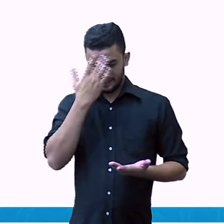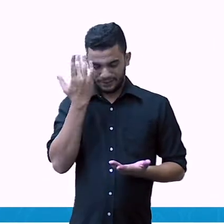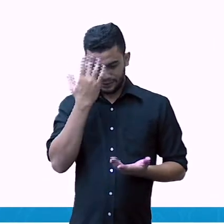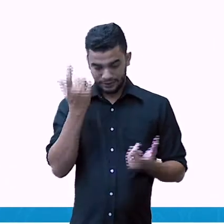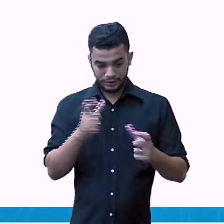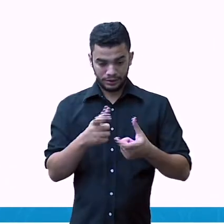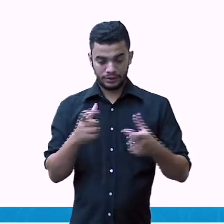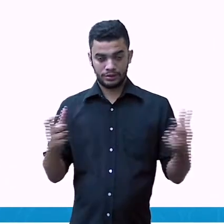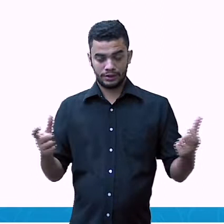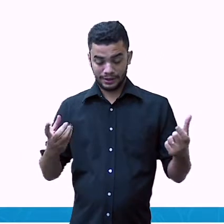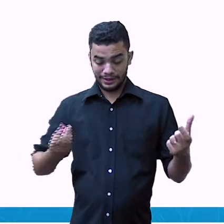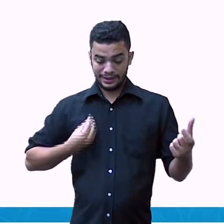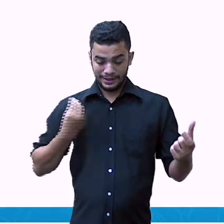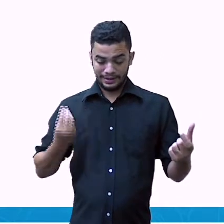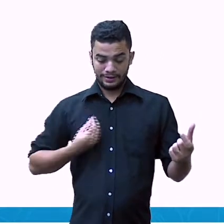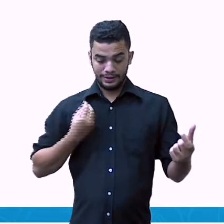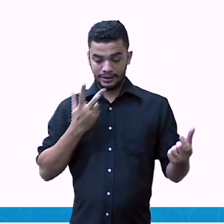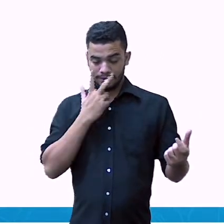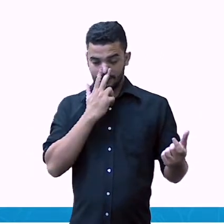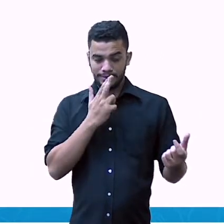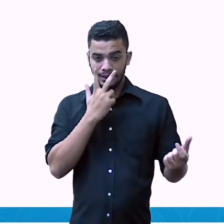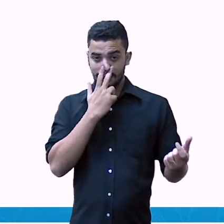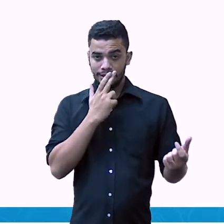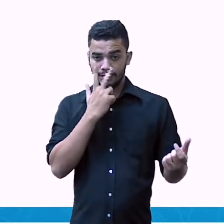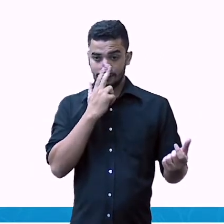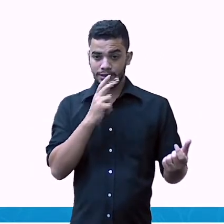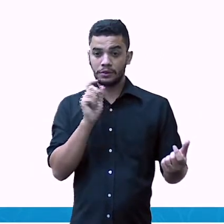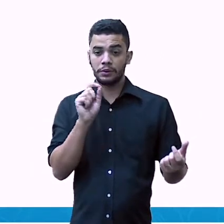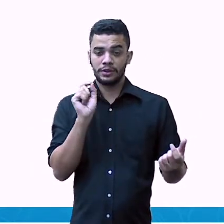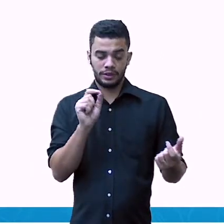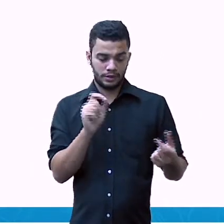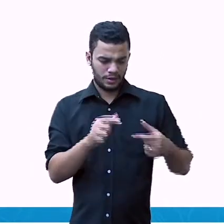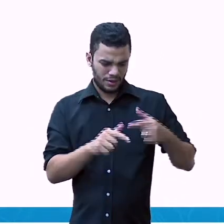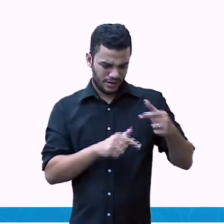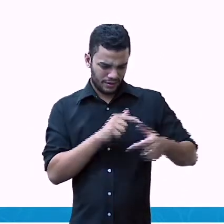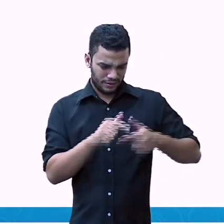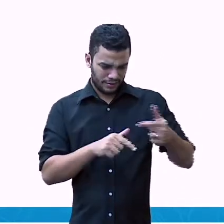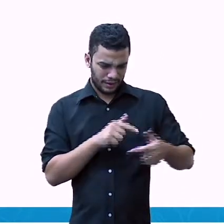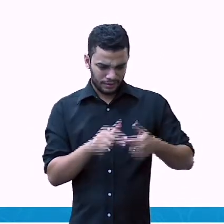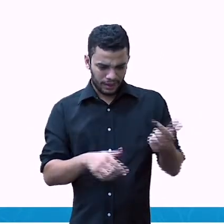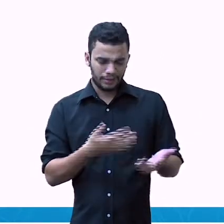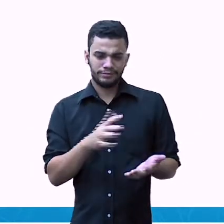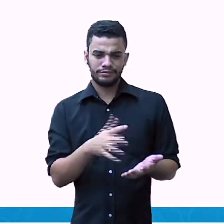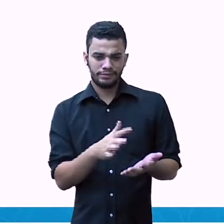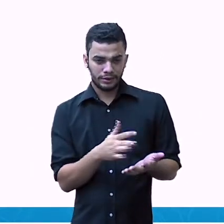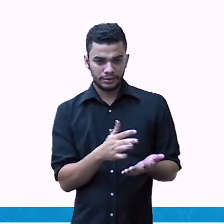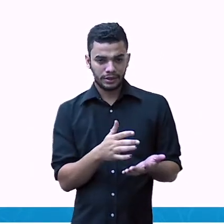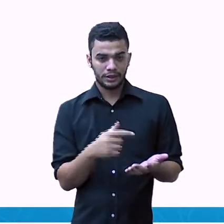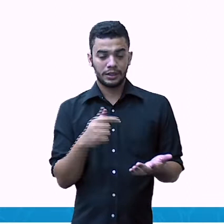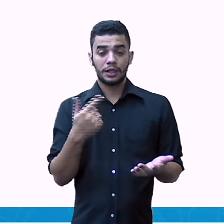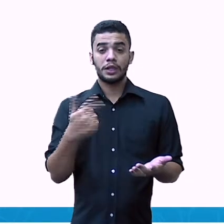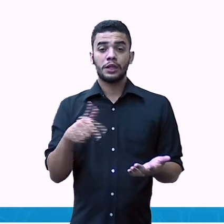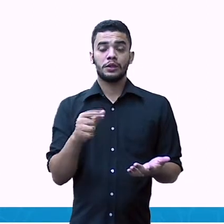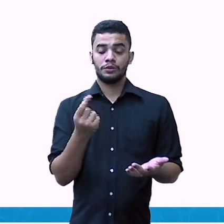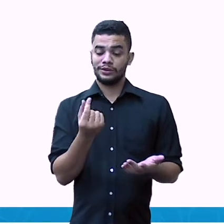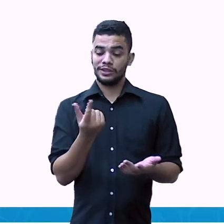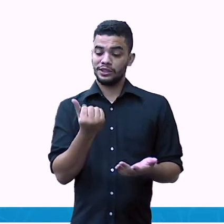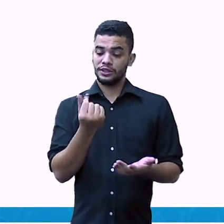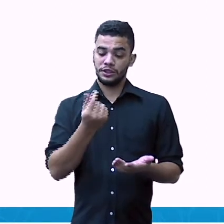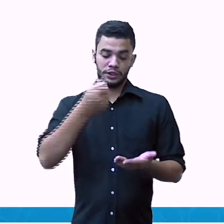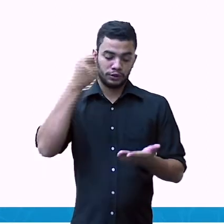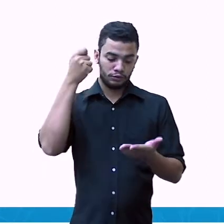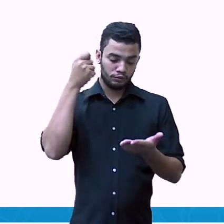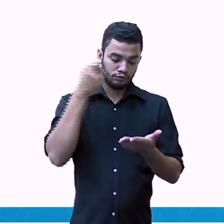suficiente para lhes garantir condições dignas de vida, não possuem renda fixa ou local regular de